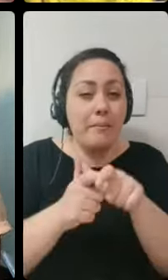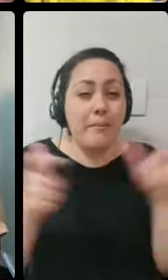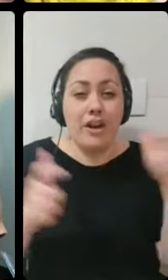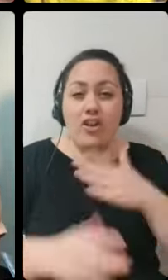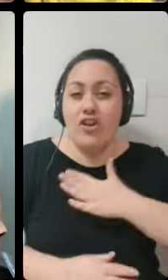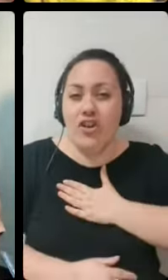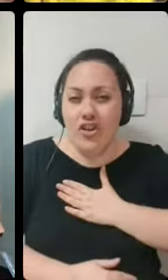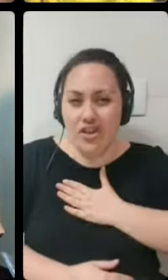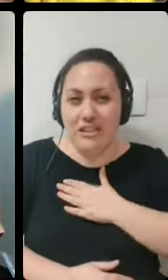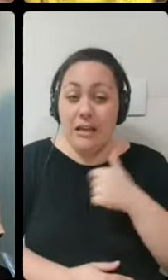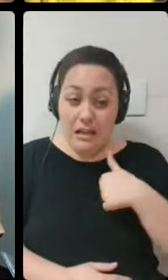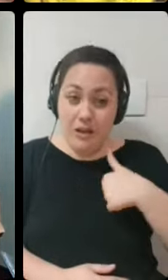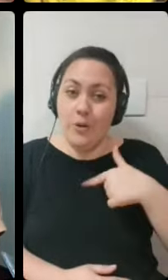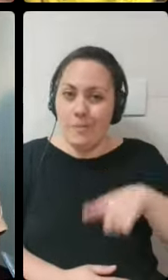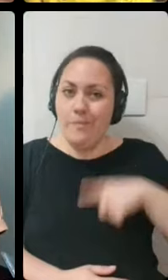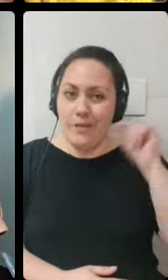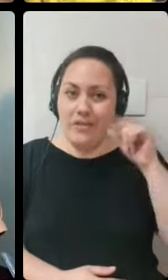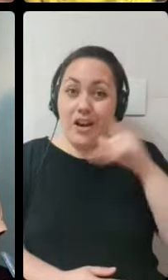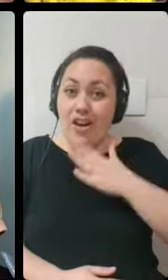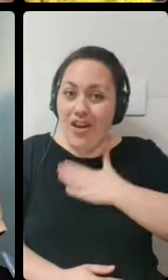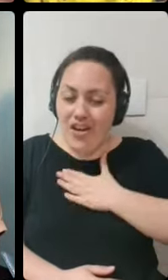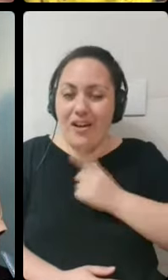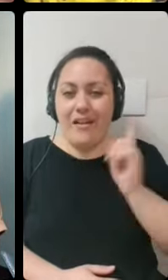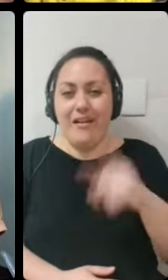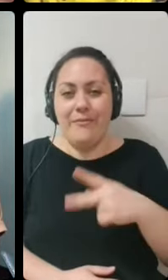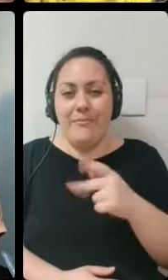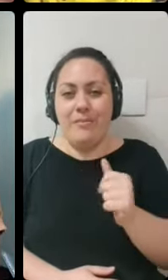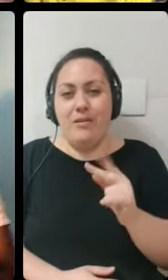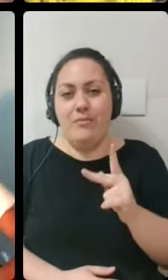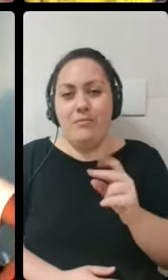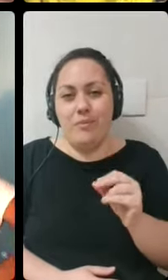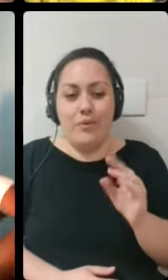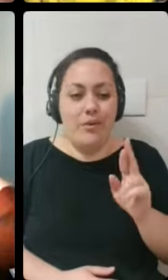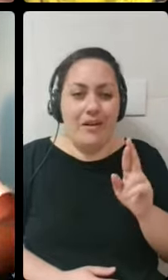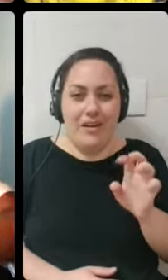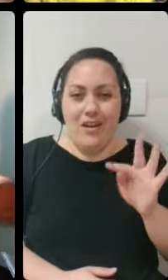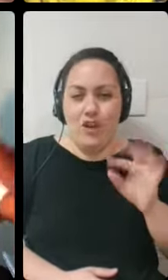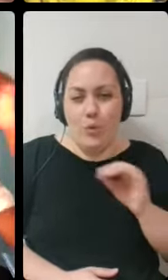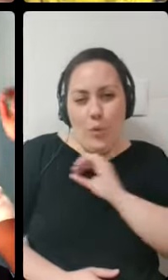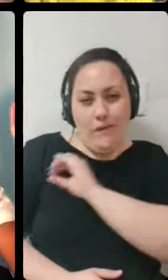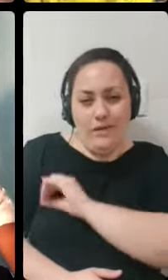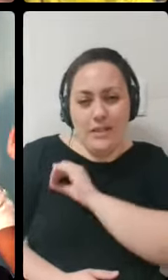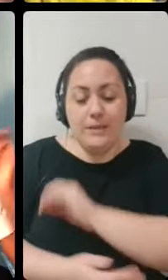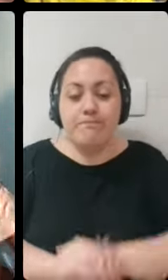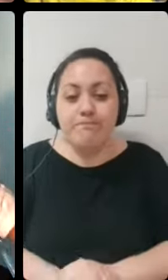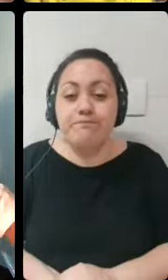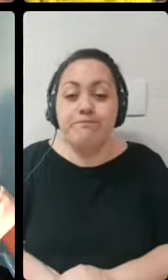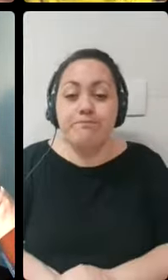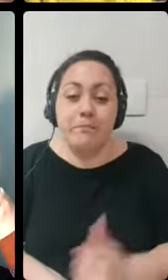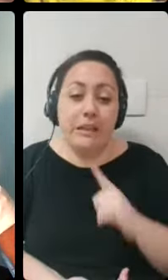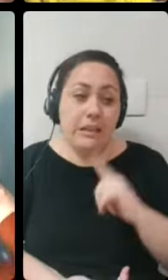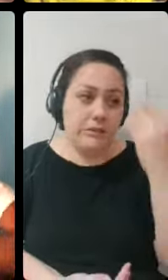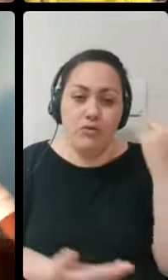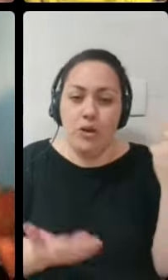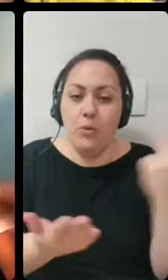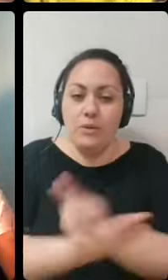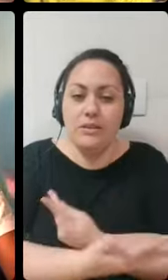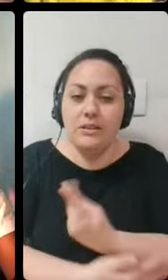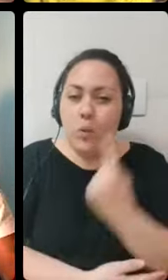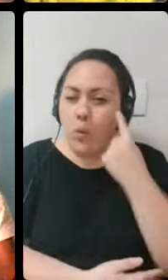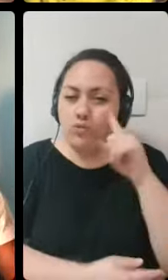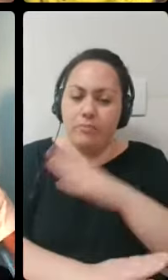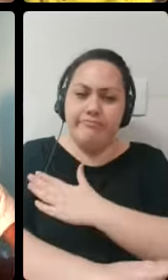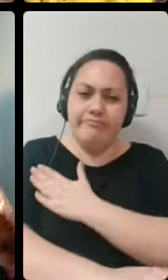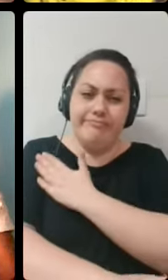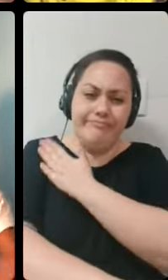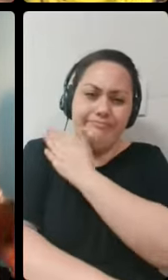é o Papo Reto. E teve um dia lá na operação que a gente fez um dia inteiro assim de Papo Reto numa escola, em várias